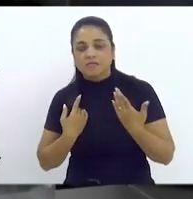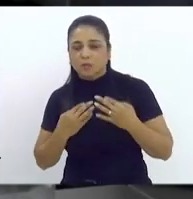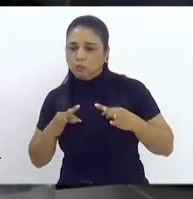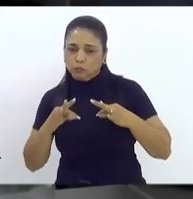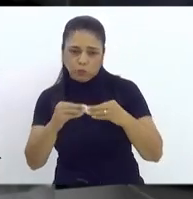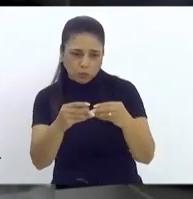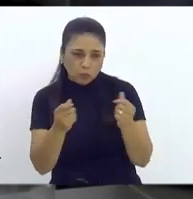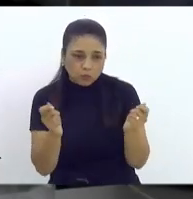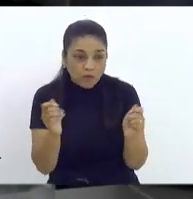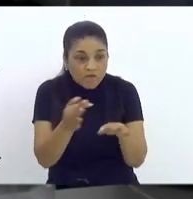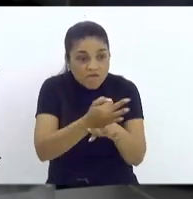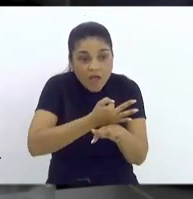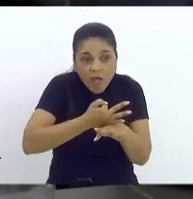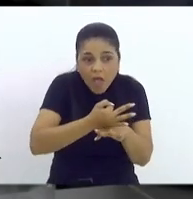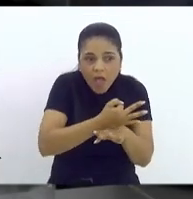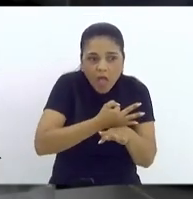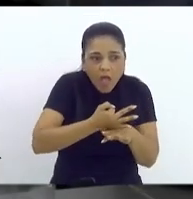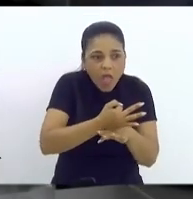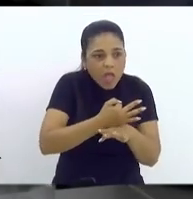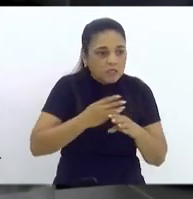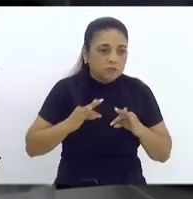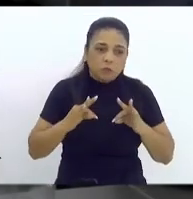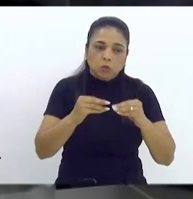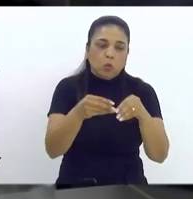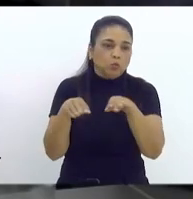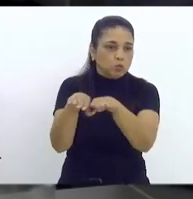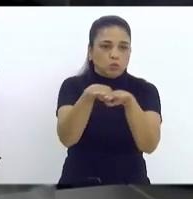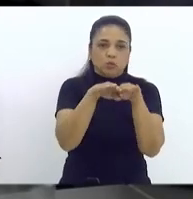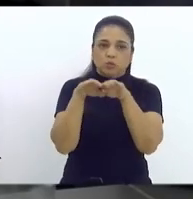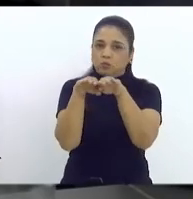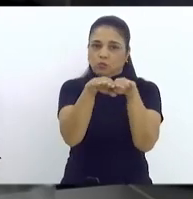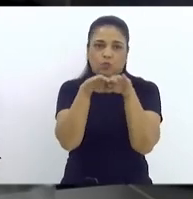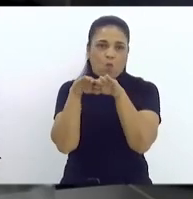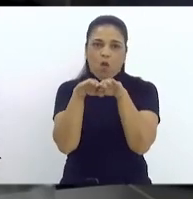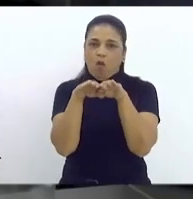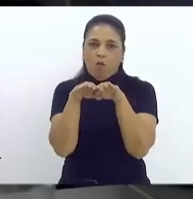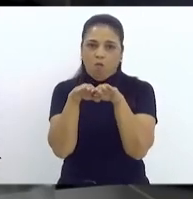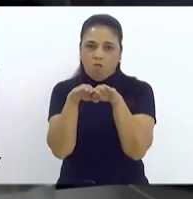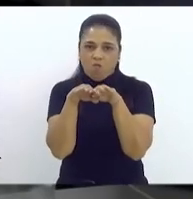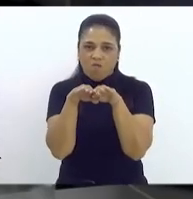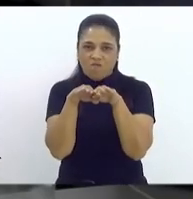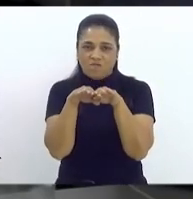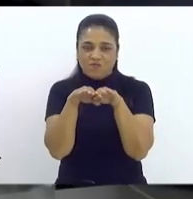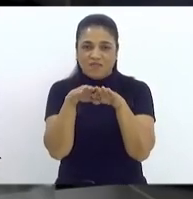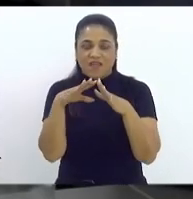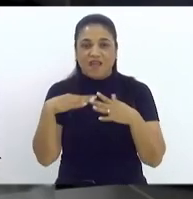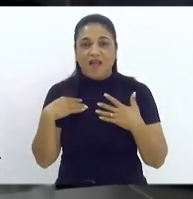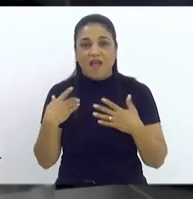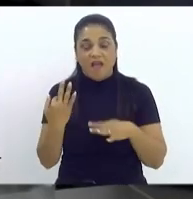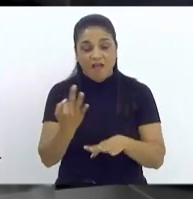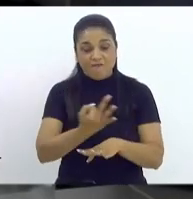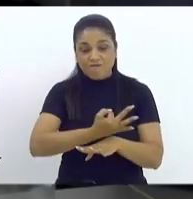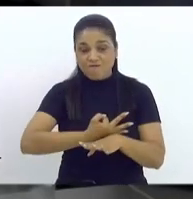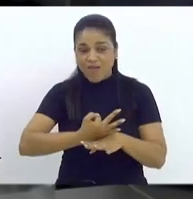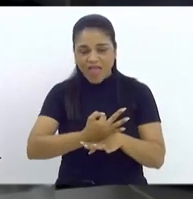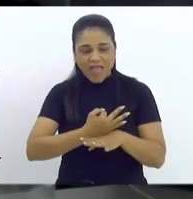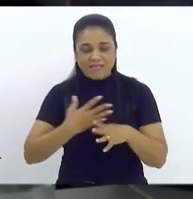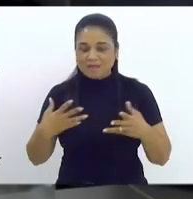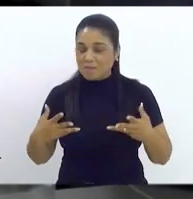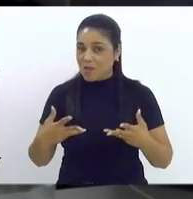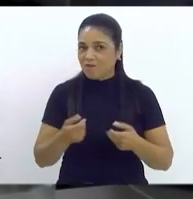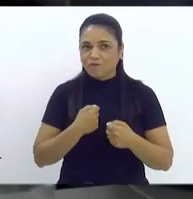mundo, é de férias. Férias é para todos. Férias é aquele negócio, aquela coisa maravilhosa, que você não tem